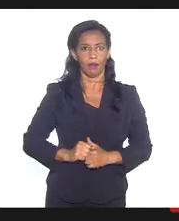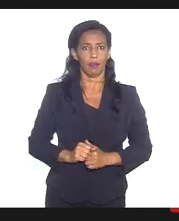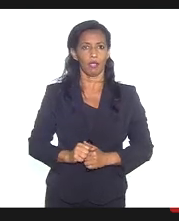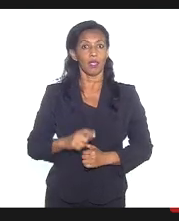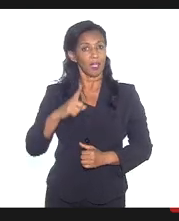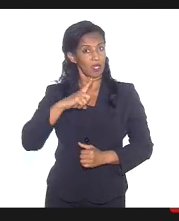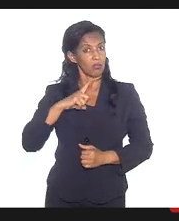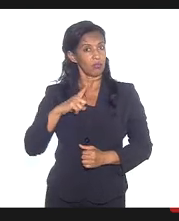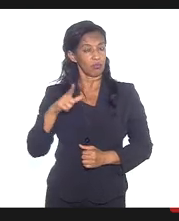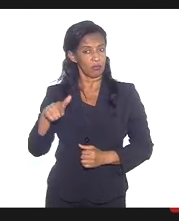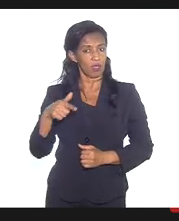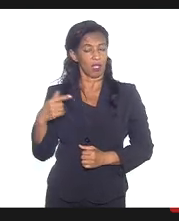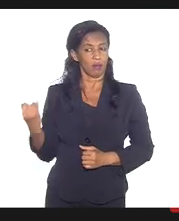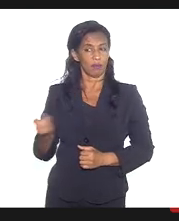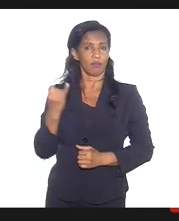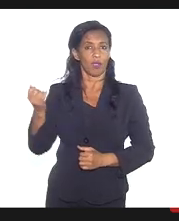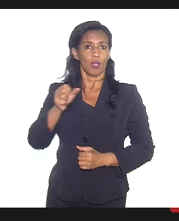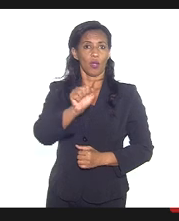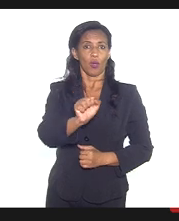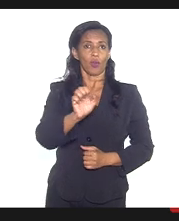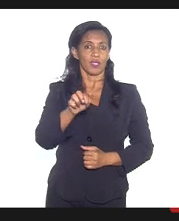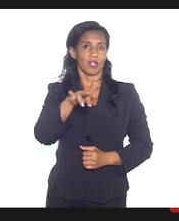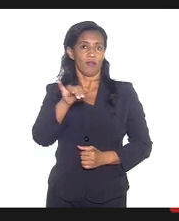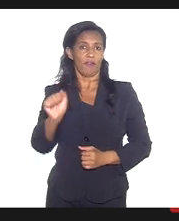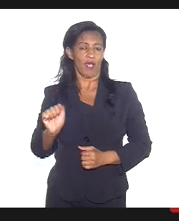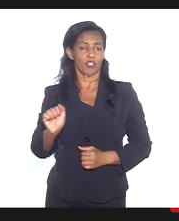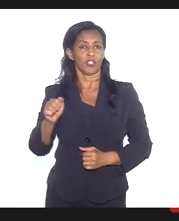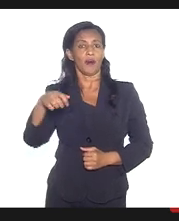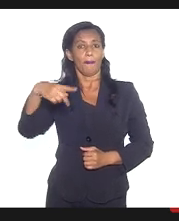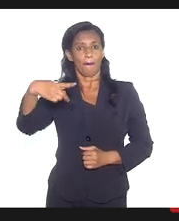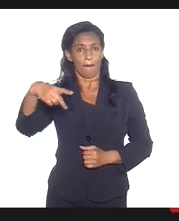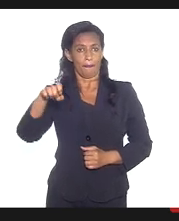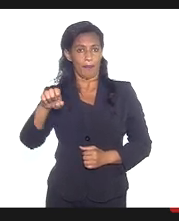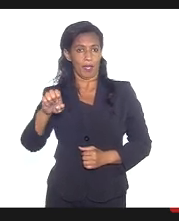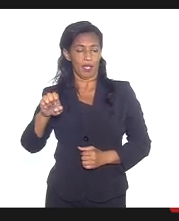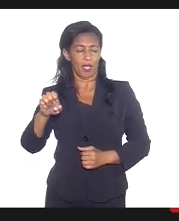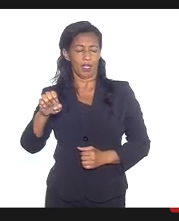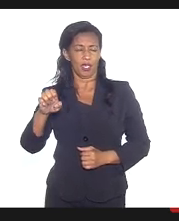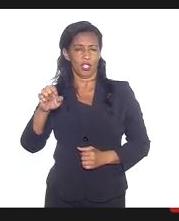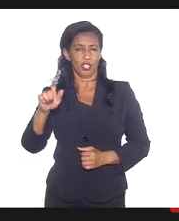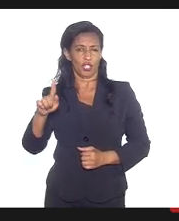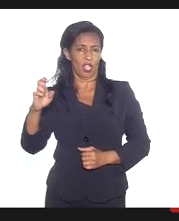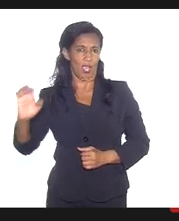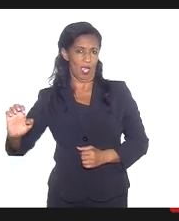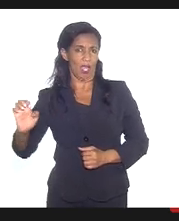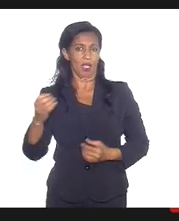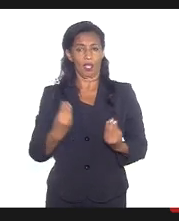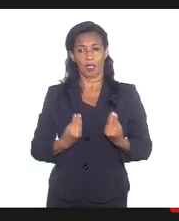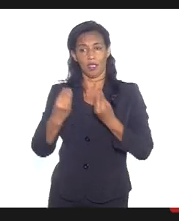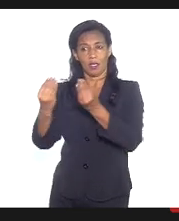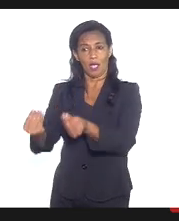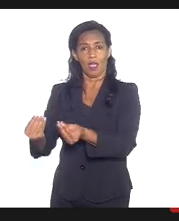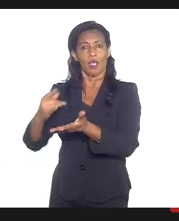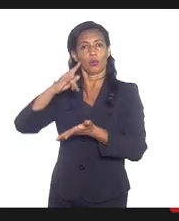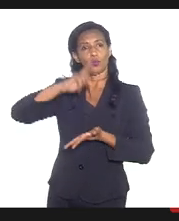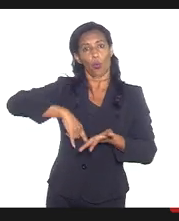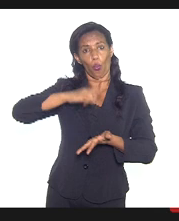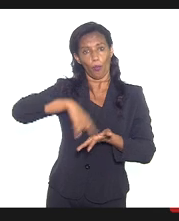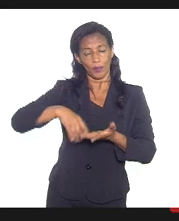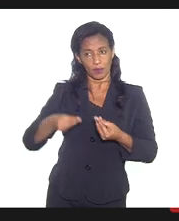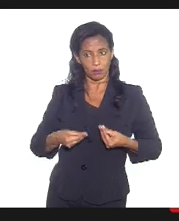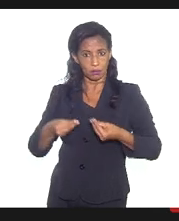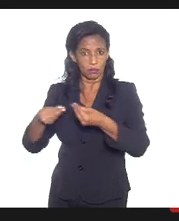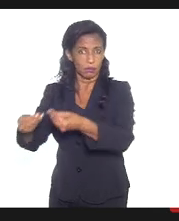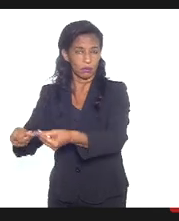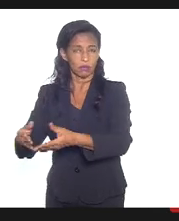muito fundamento também com a ação Cefaz-PGE, que agora está sendo, vamos dizer assim, formatada a entrega da documentação, tá?